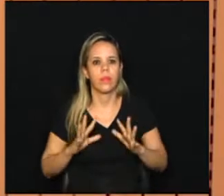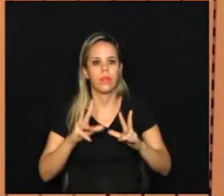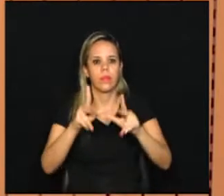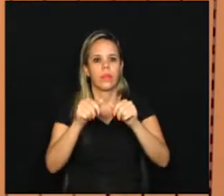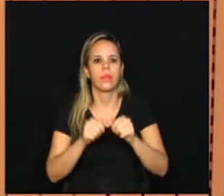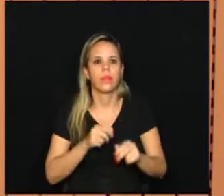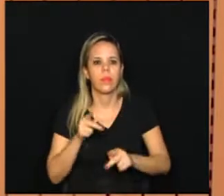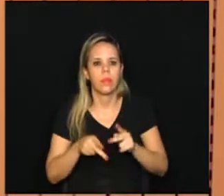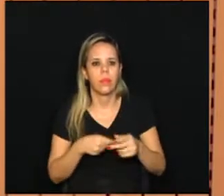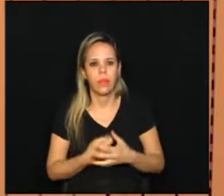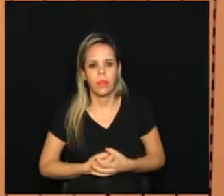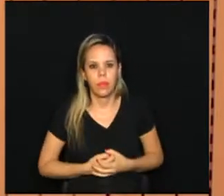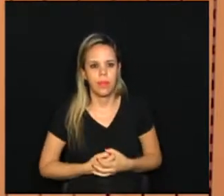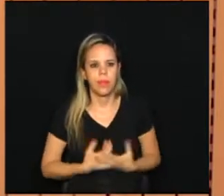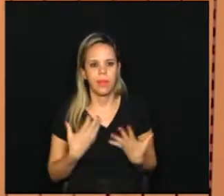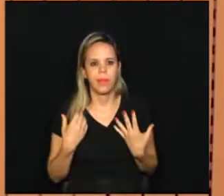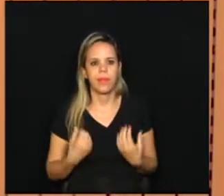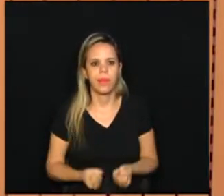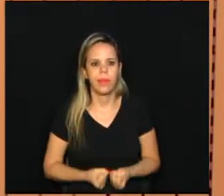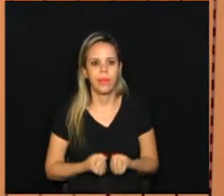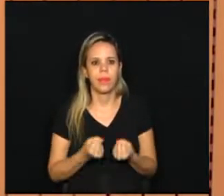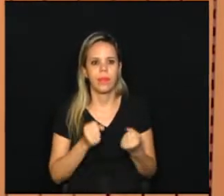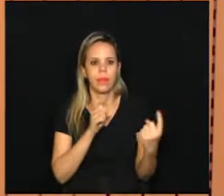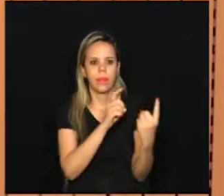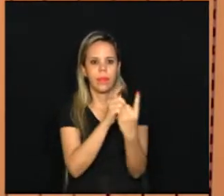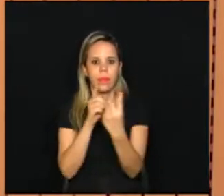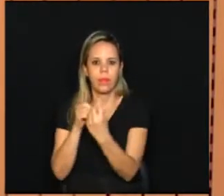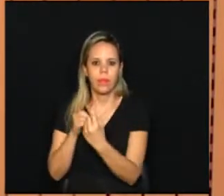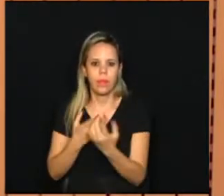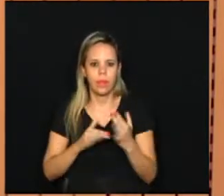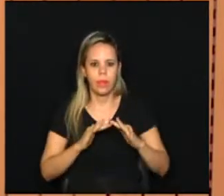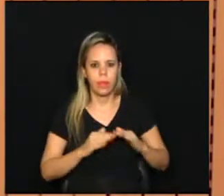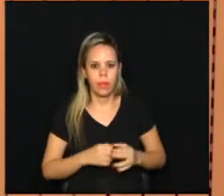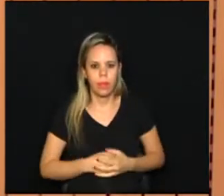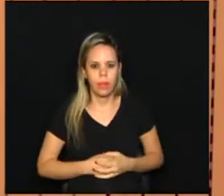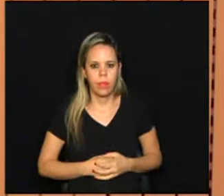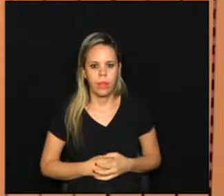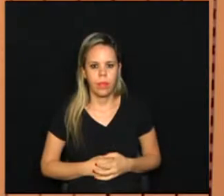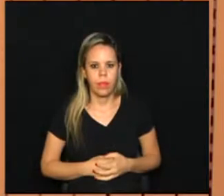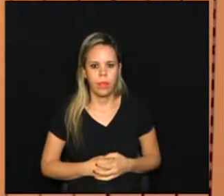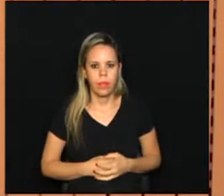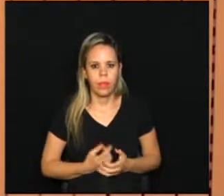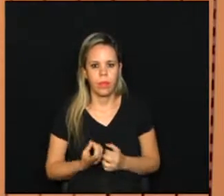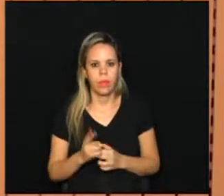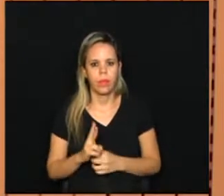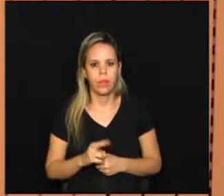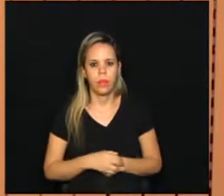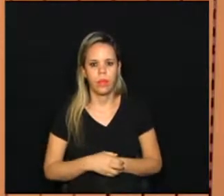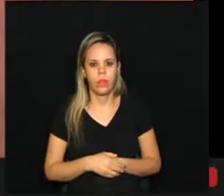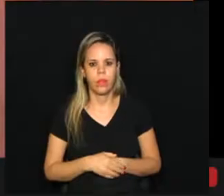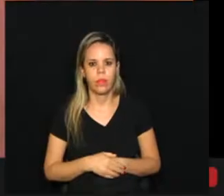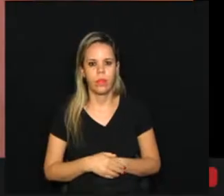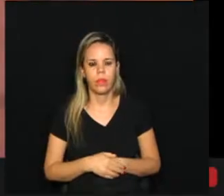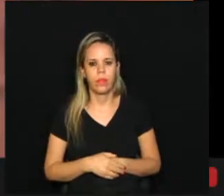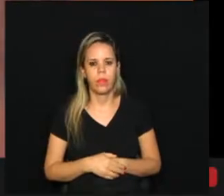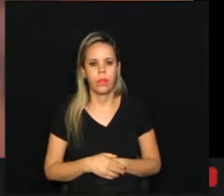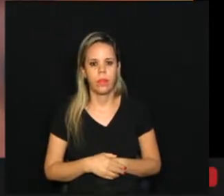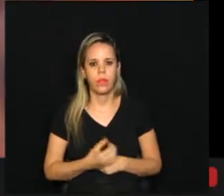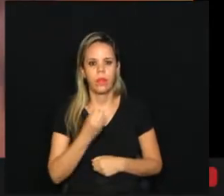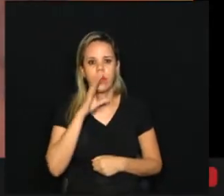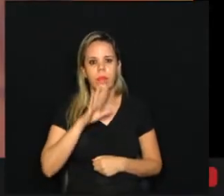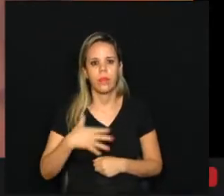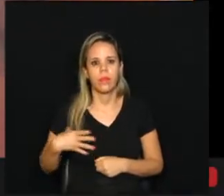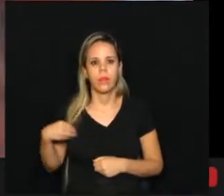todes sejam aceitos e acolhidos no ambiente escolar. Doutora Silvia. Boa tarde